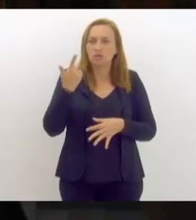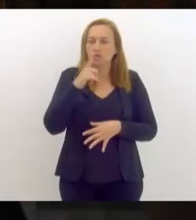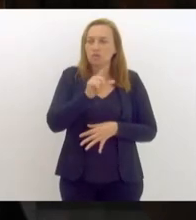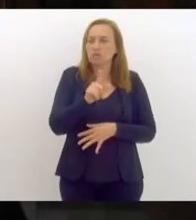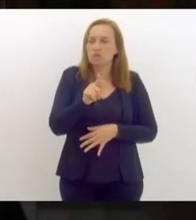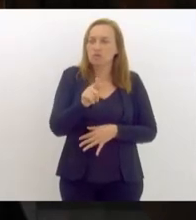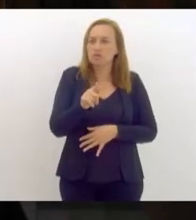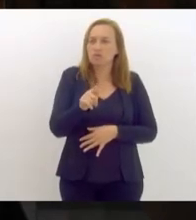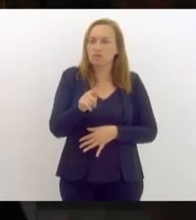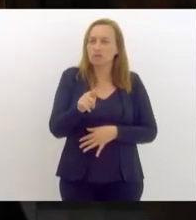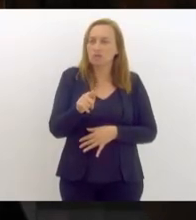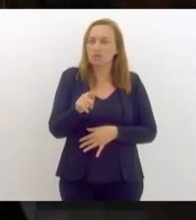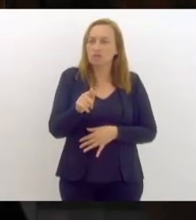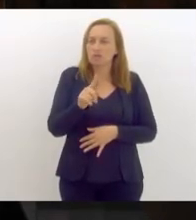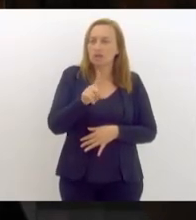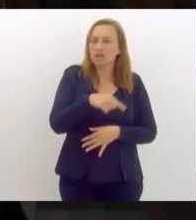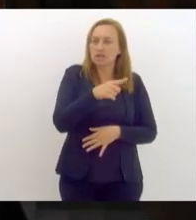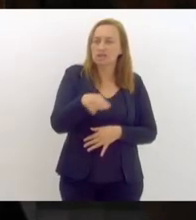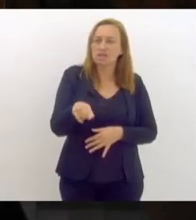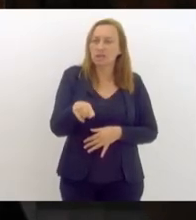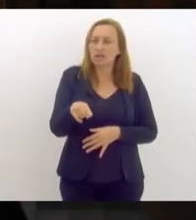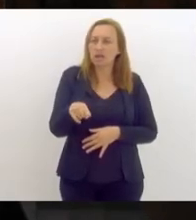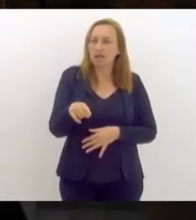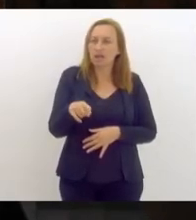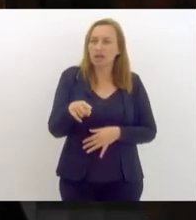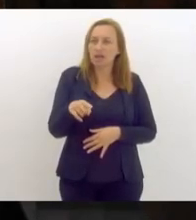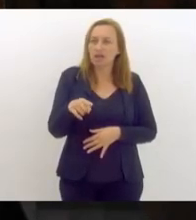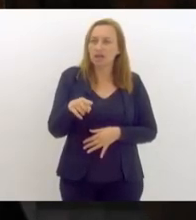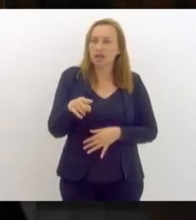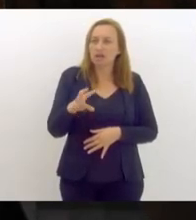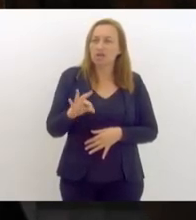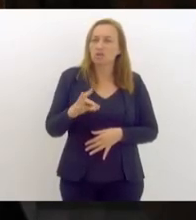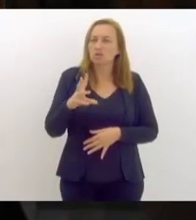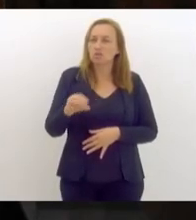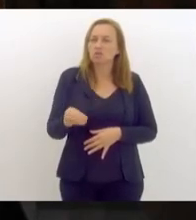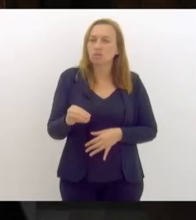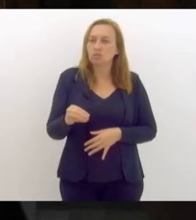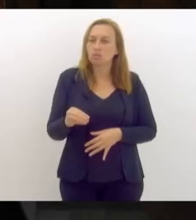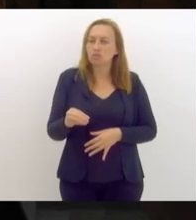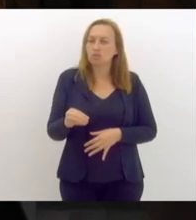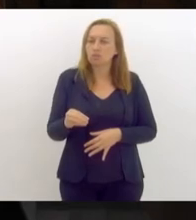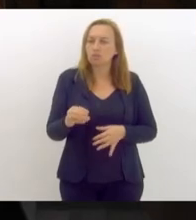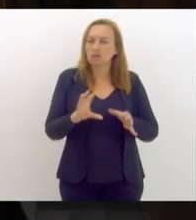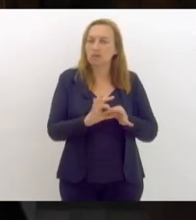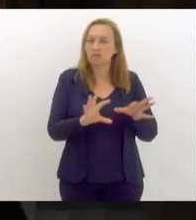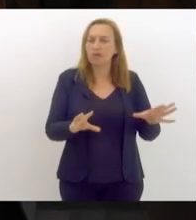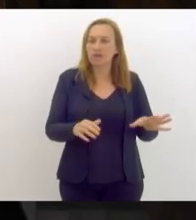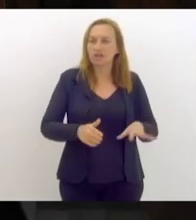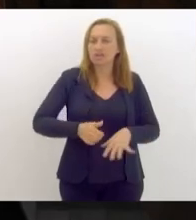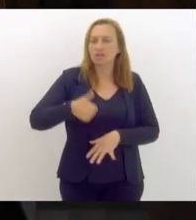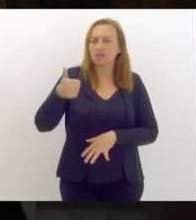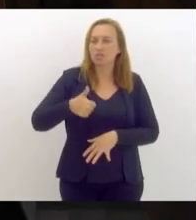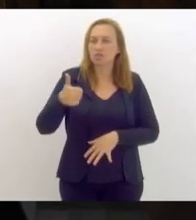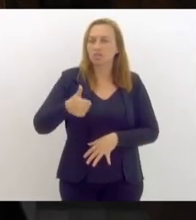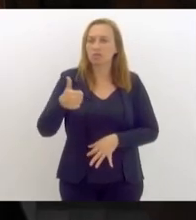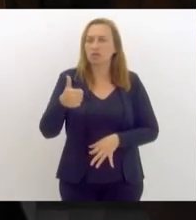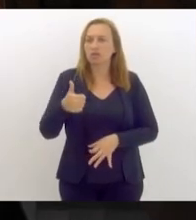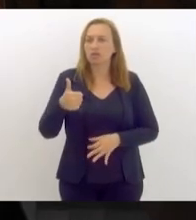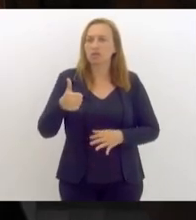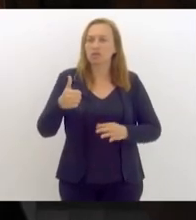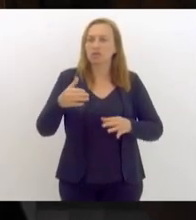uma liminar suspendendo os efeitos da sentença judicial proferida pela primeira instância da Justiça Federal